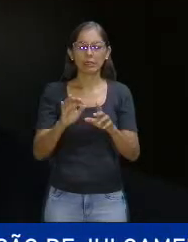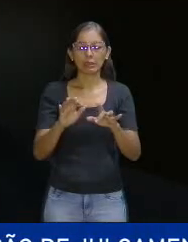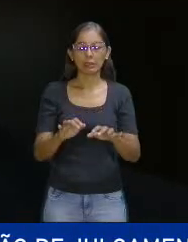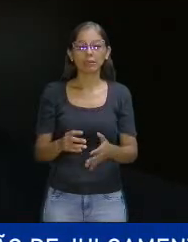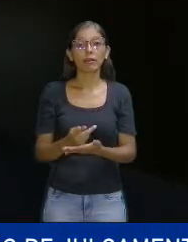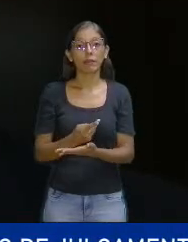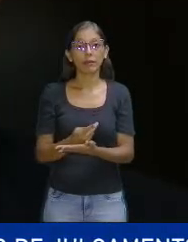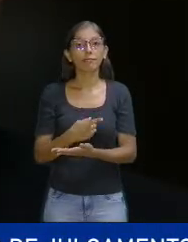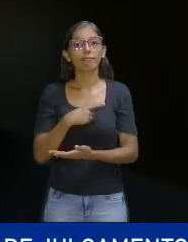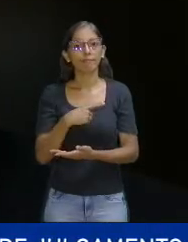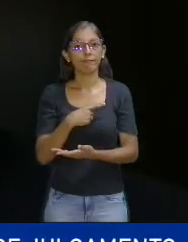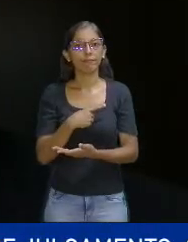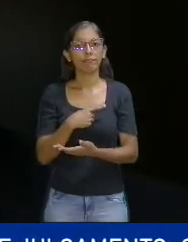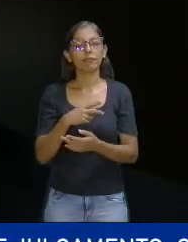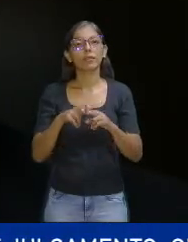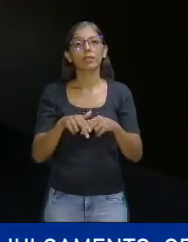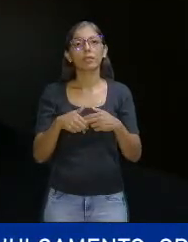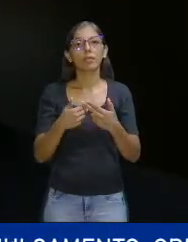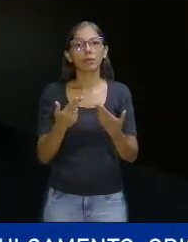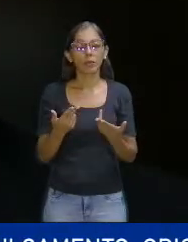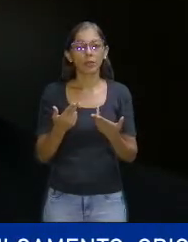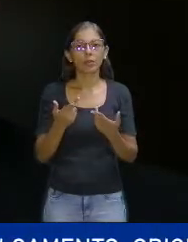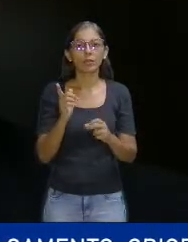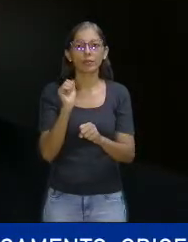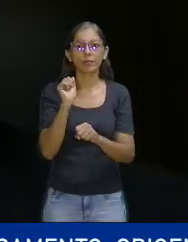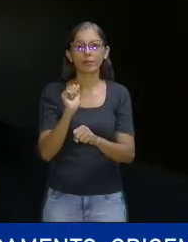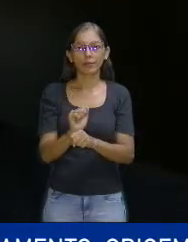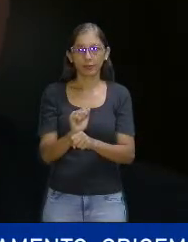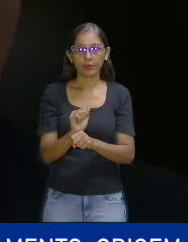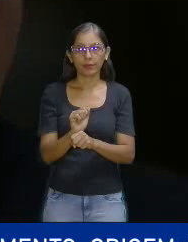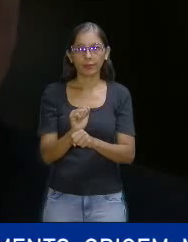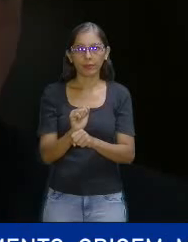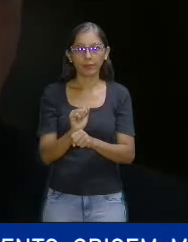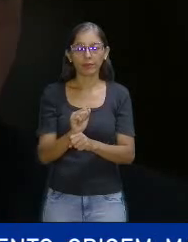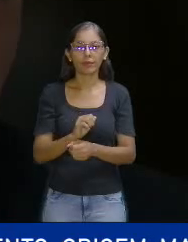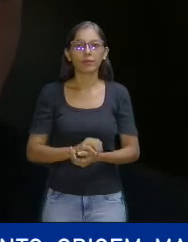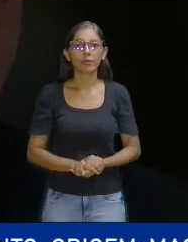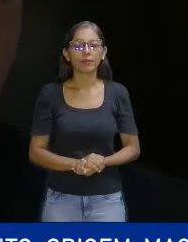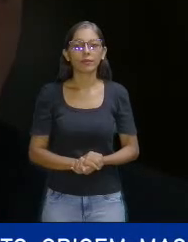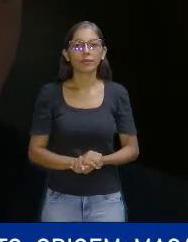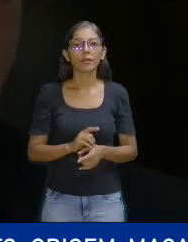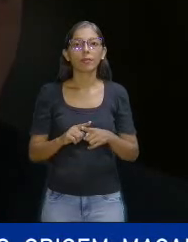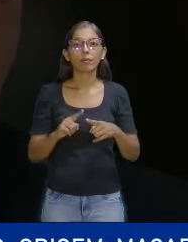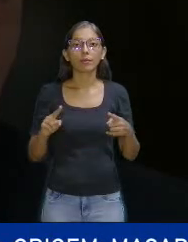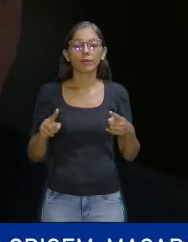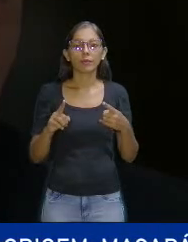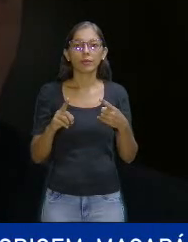superar esse impedimento, de modo que o recurso foi conhecido.